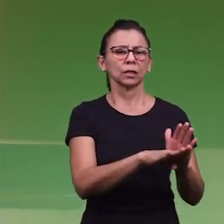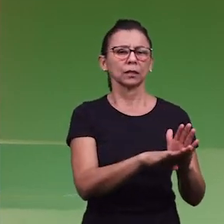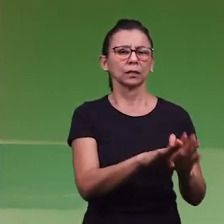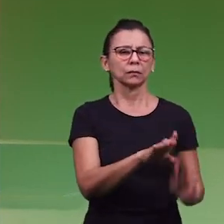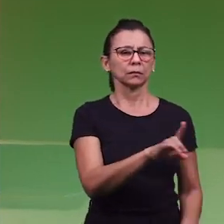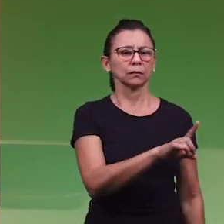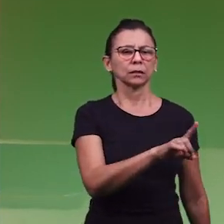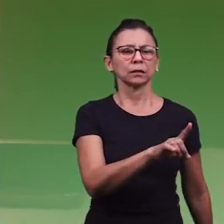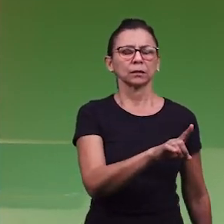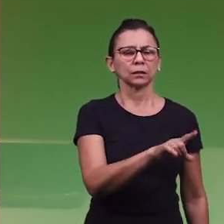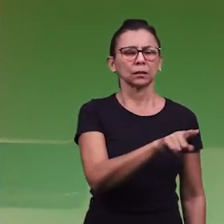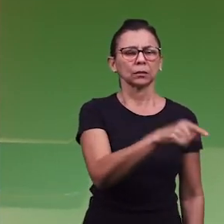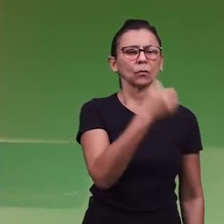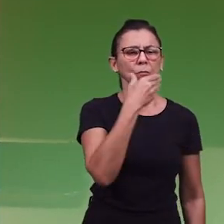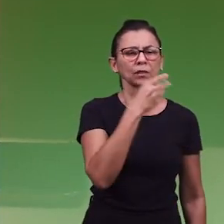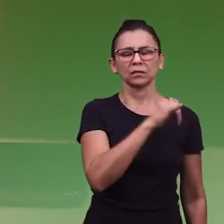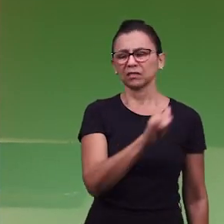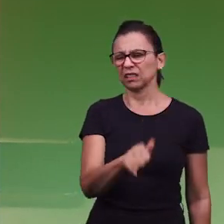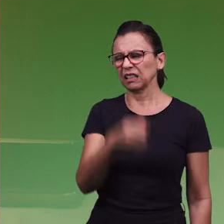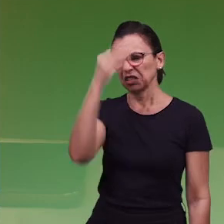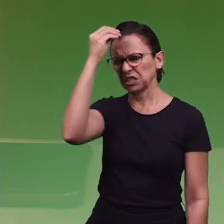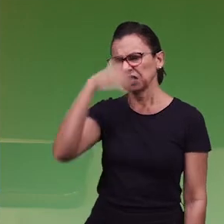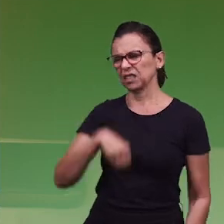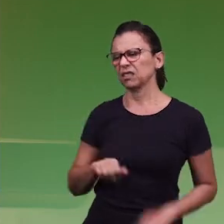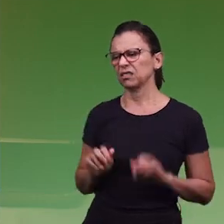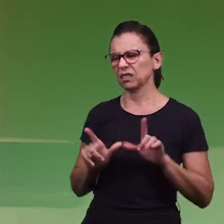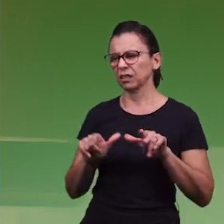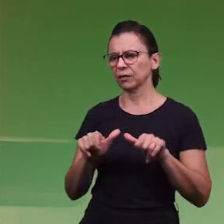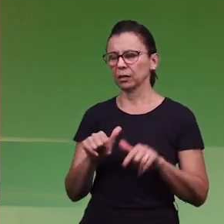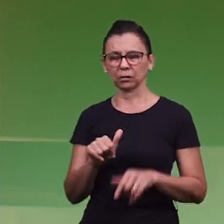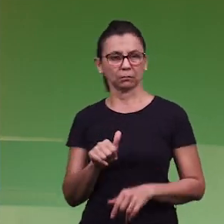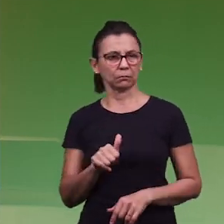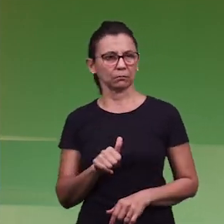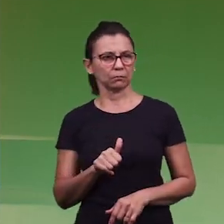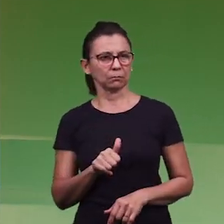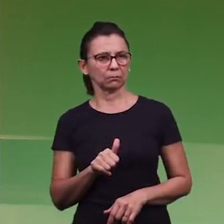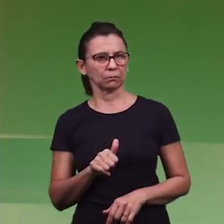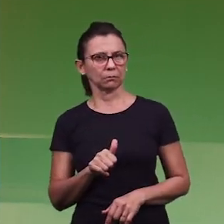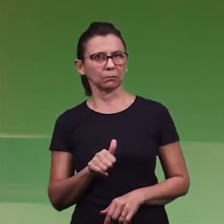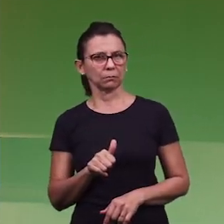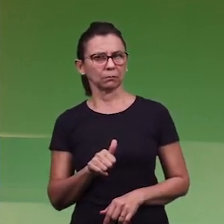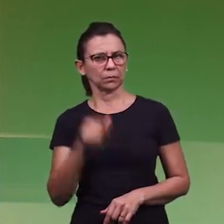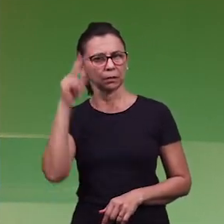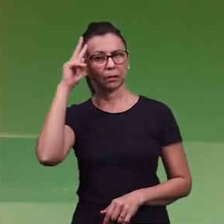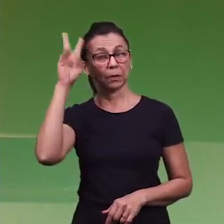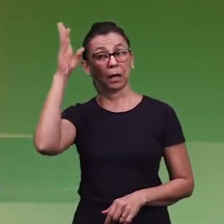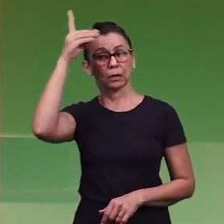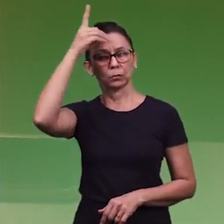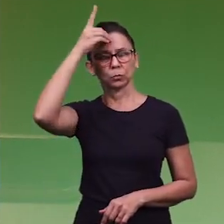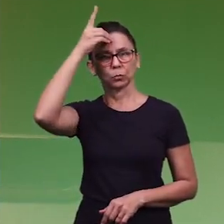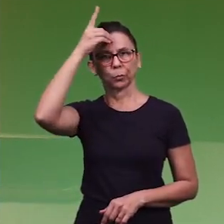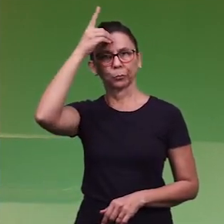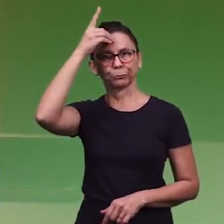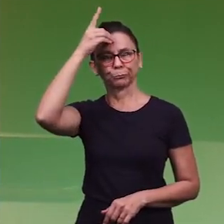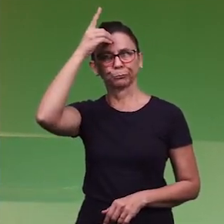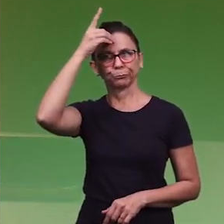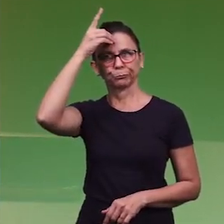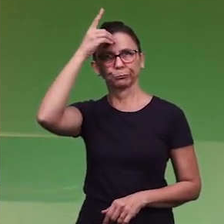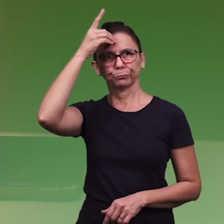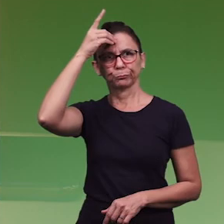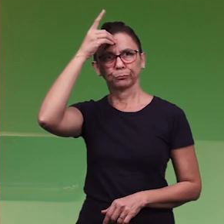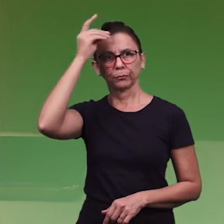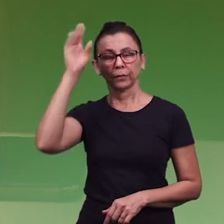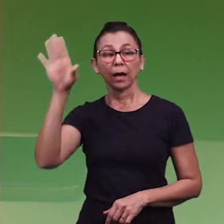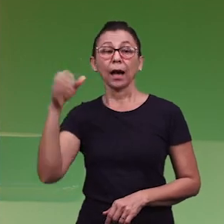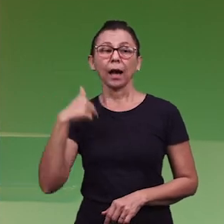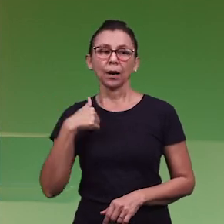usou com ela, desistir da viagem. Aí quando ela ouviu aquilo, ela se lembrou do dom espiritual, e ela disse assim, então eu